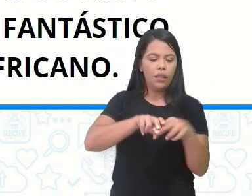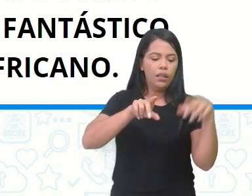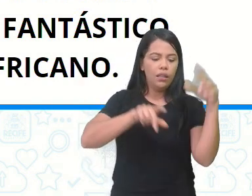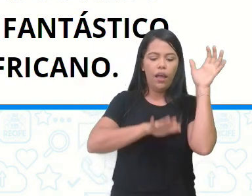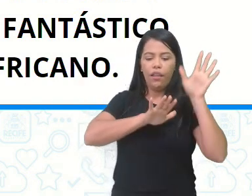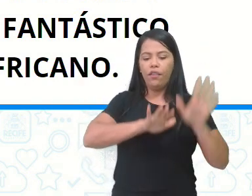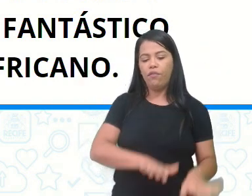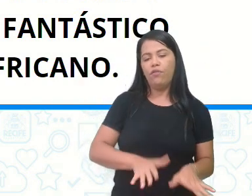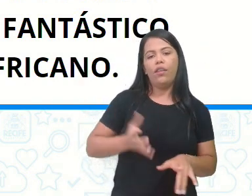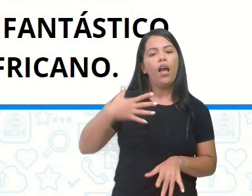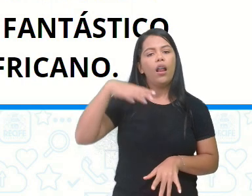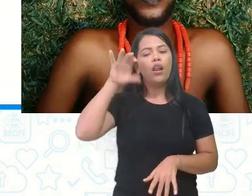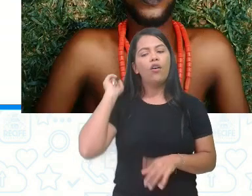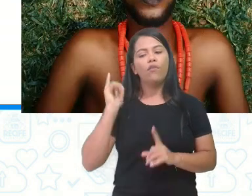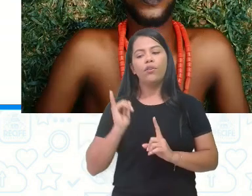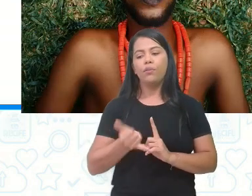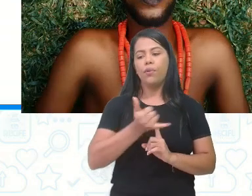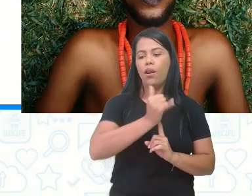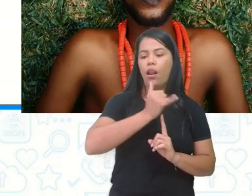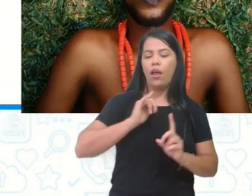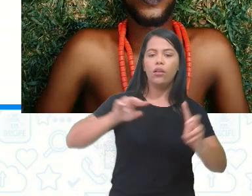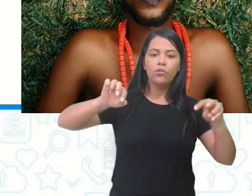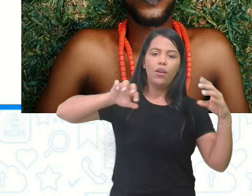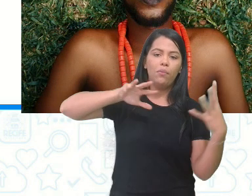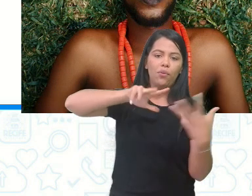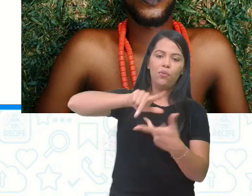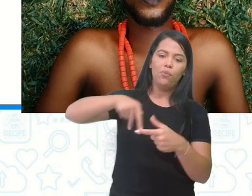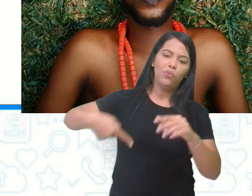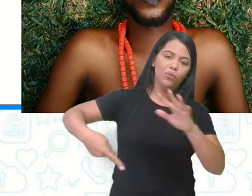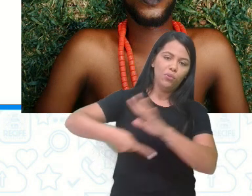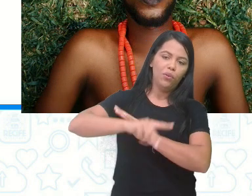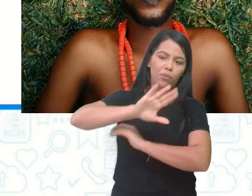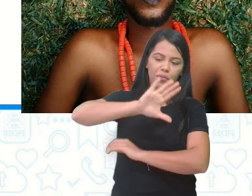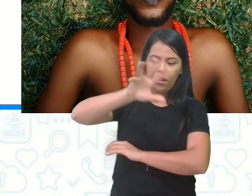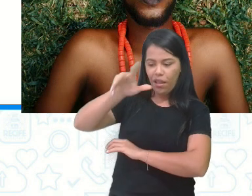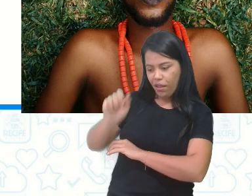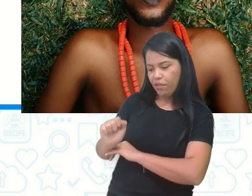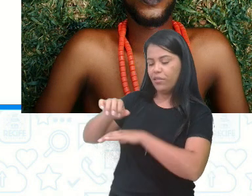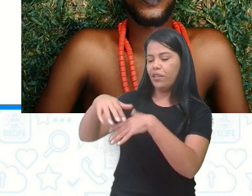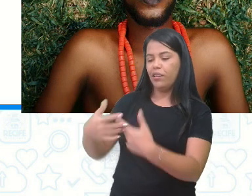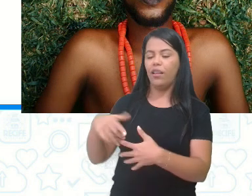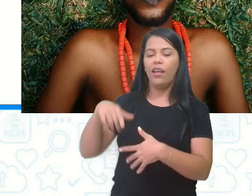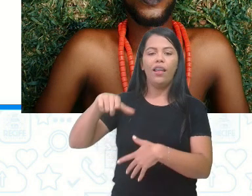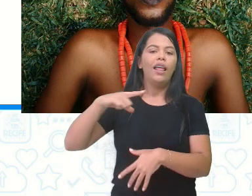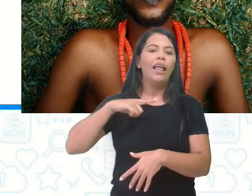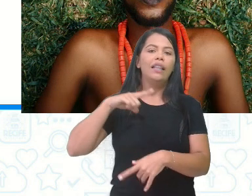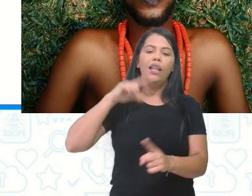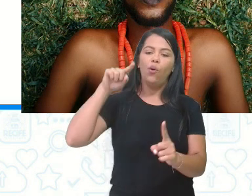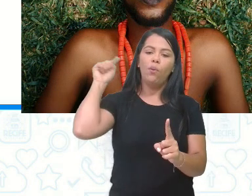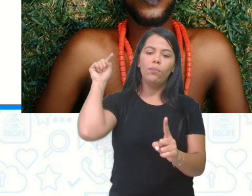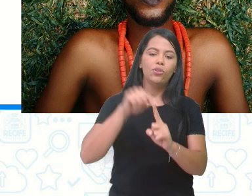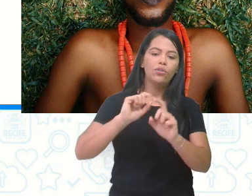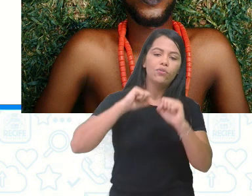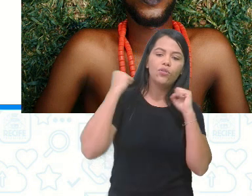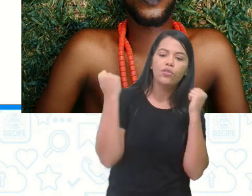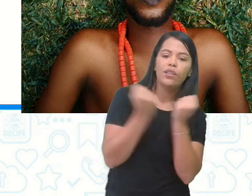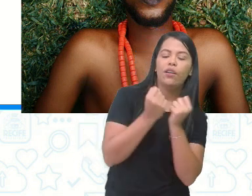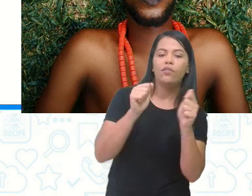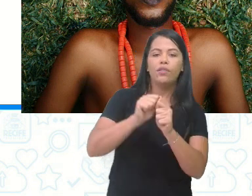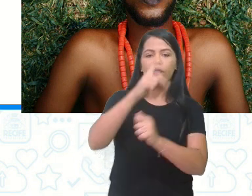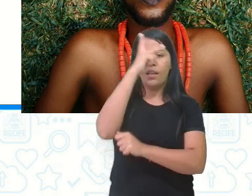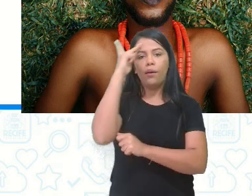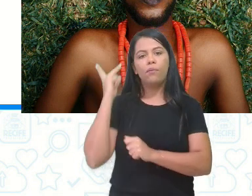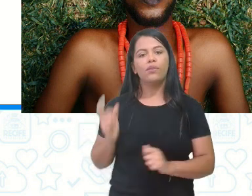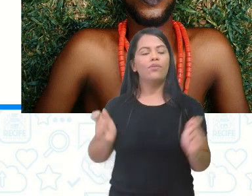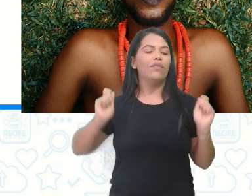ouvindo histórias do fantástico mundo africano. O conto africano tem a função social de divertir as pessoas, além